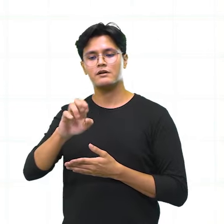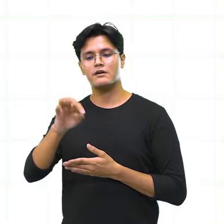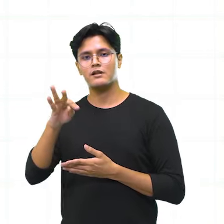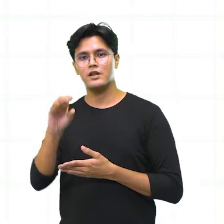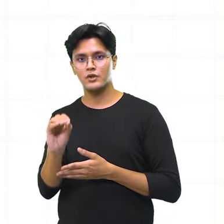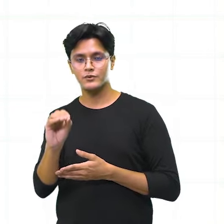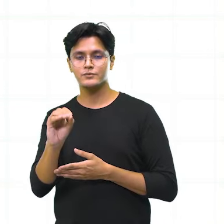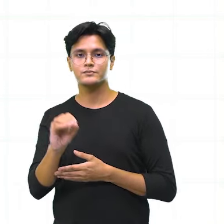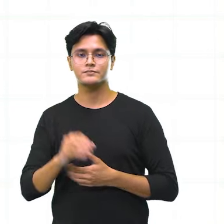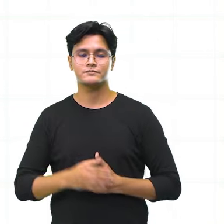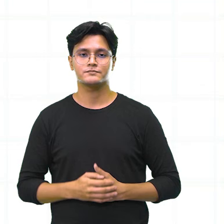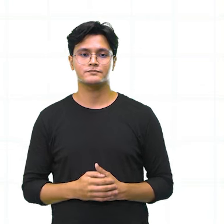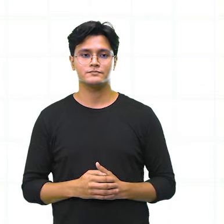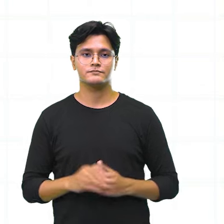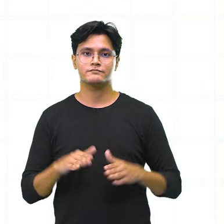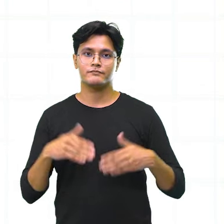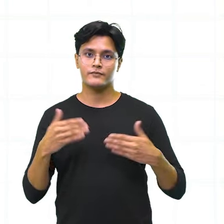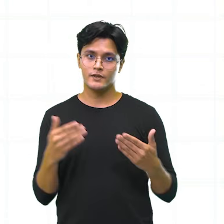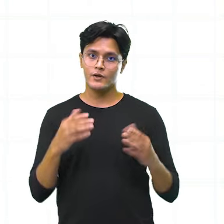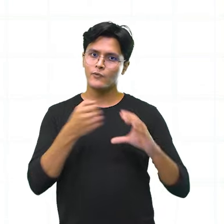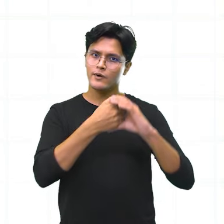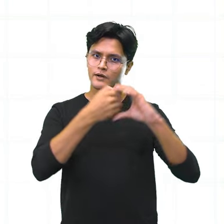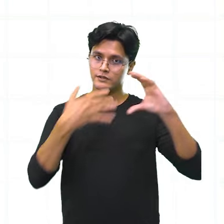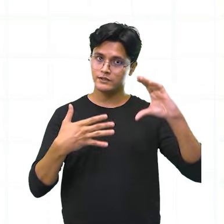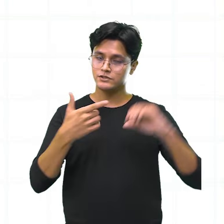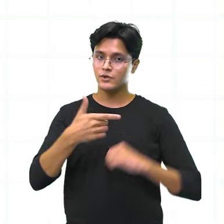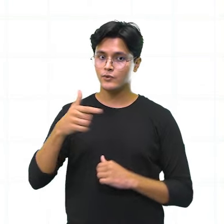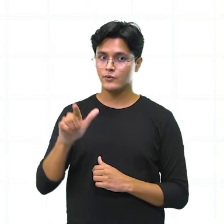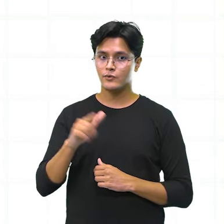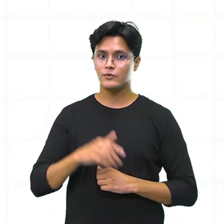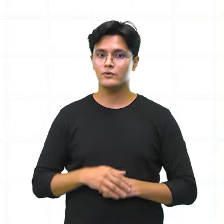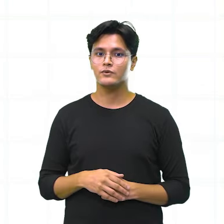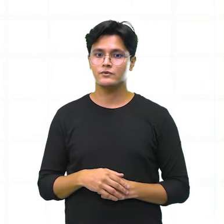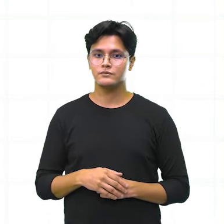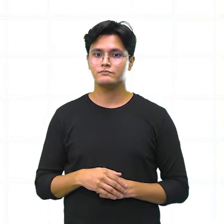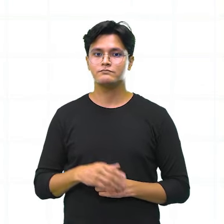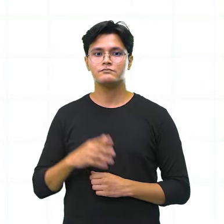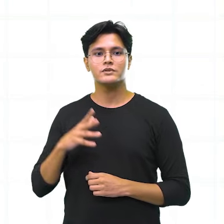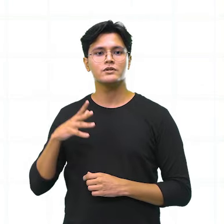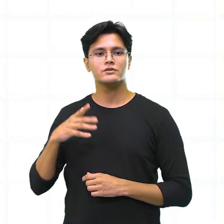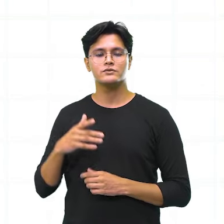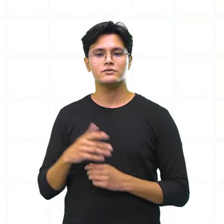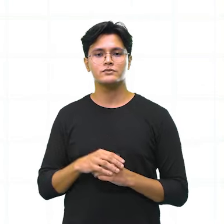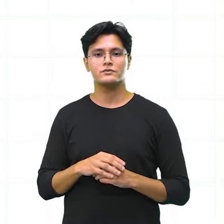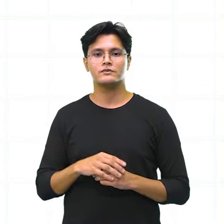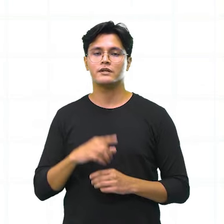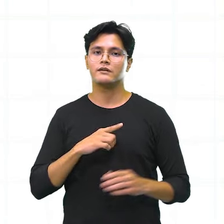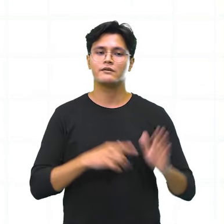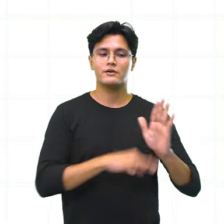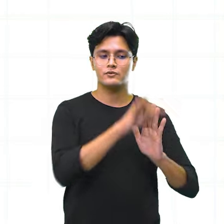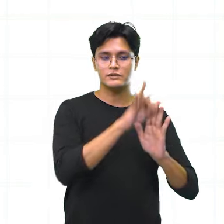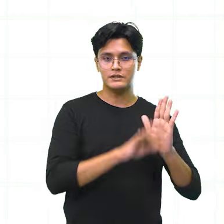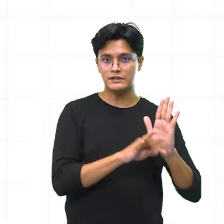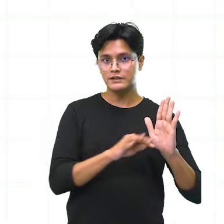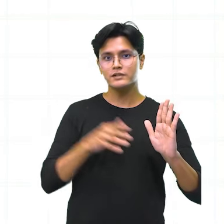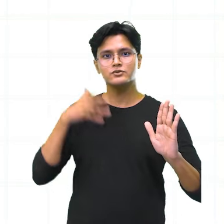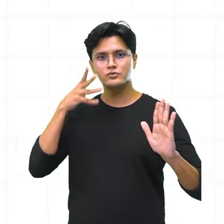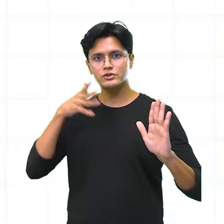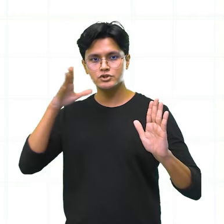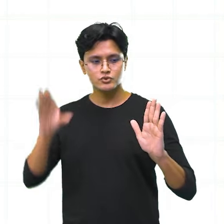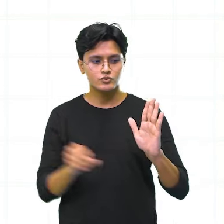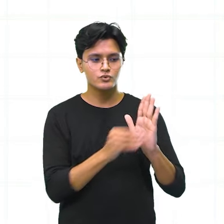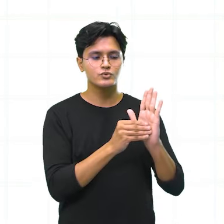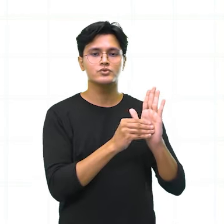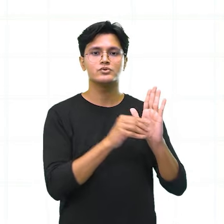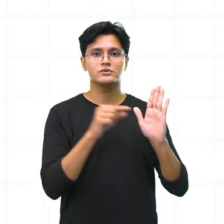bom, gente? Mais uma característica, então, inserção do discurso no meio do texto. Então, eu tenho